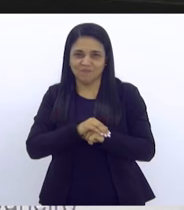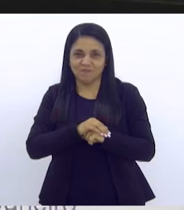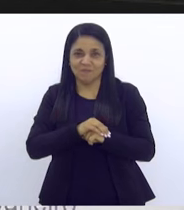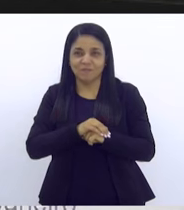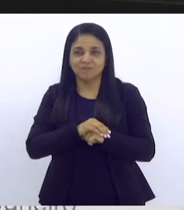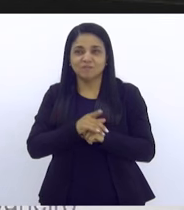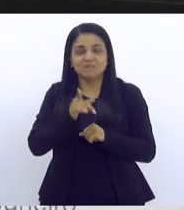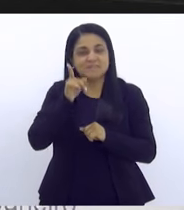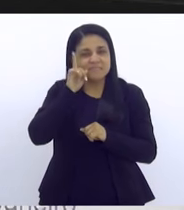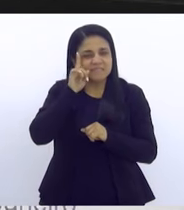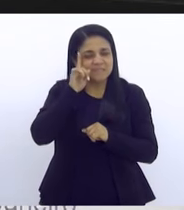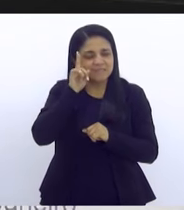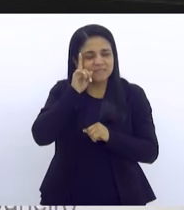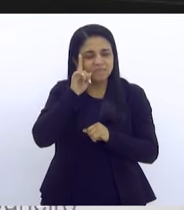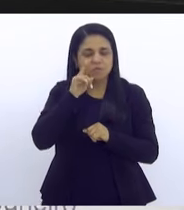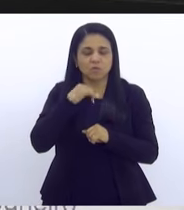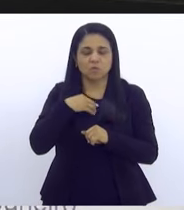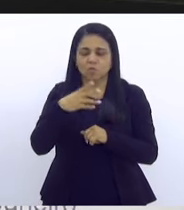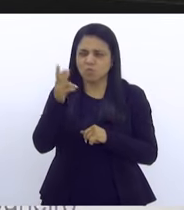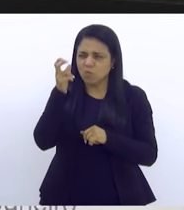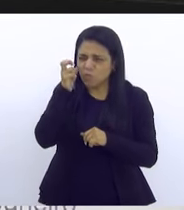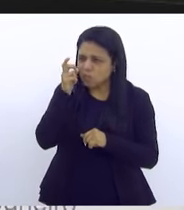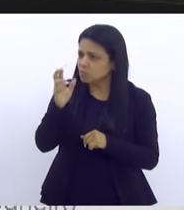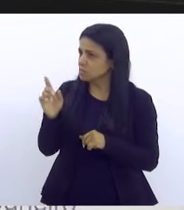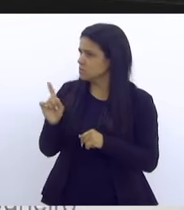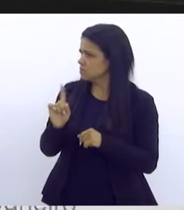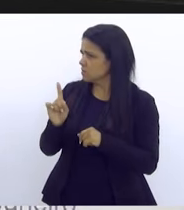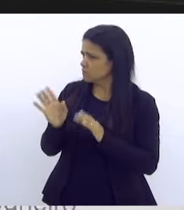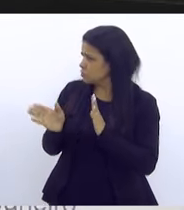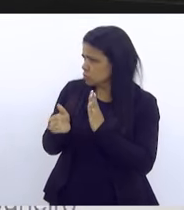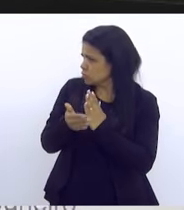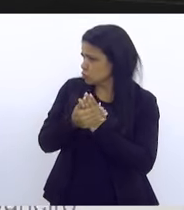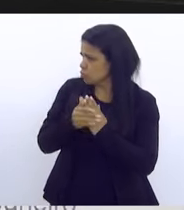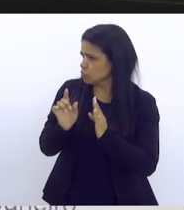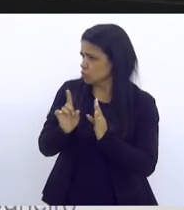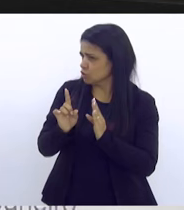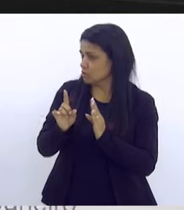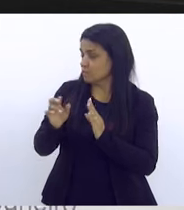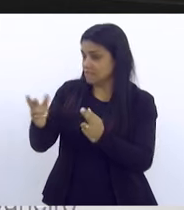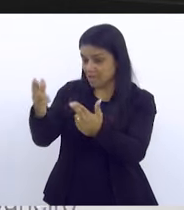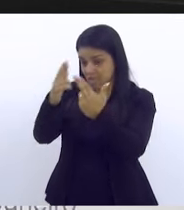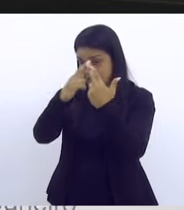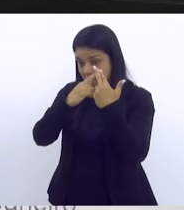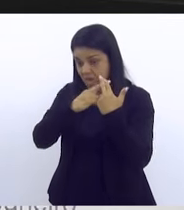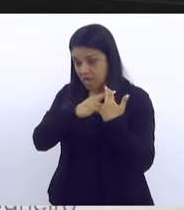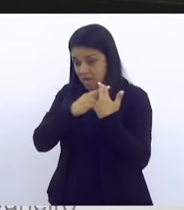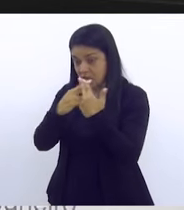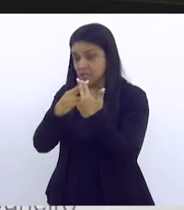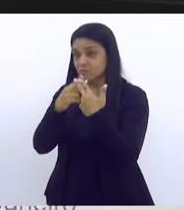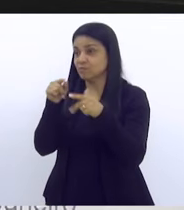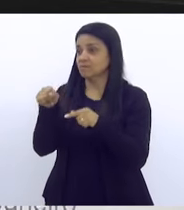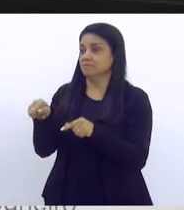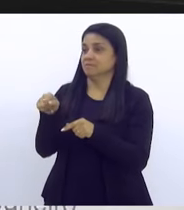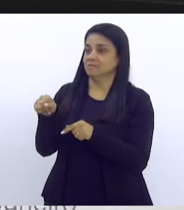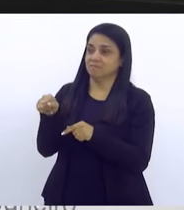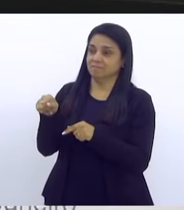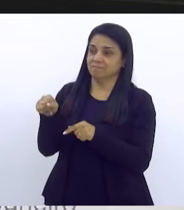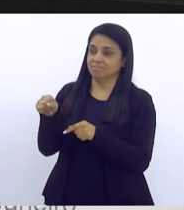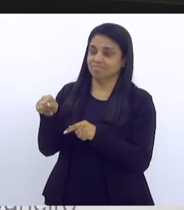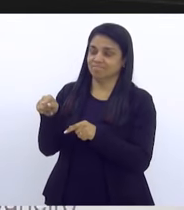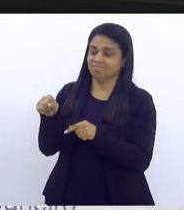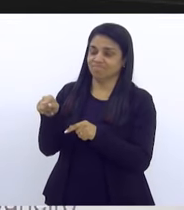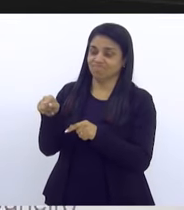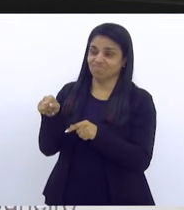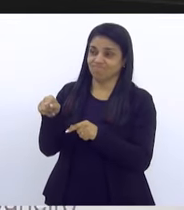as vezes que eu escuto isso, eu respondo, de maneira alguma, vocês, a responsabilidade de vocês é